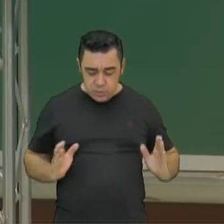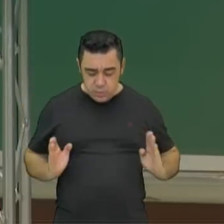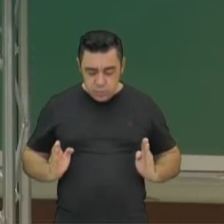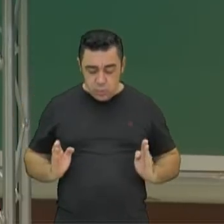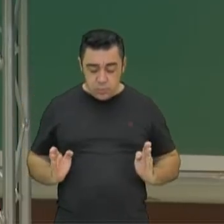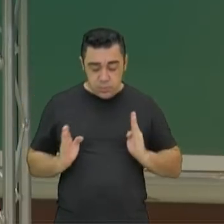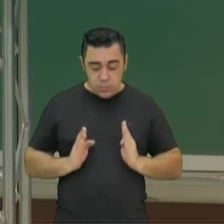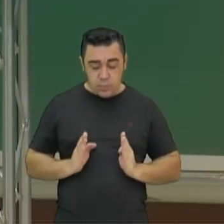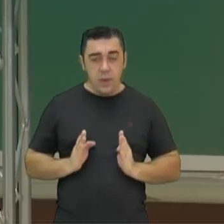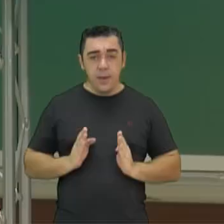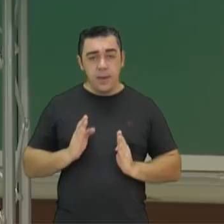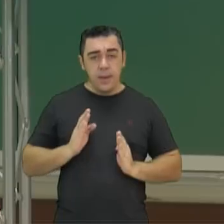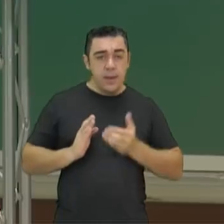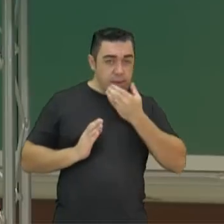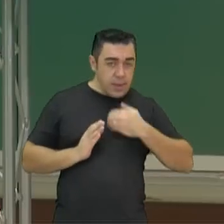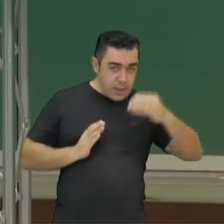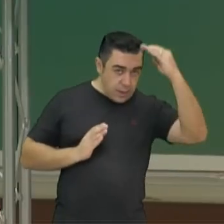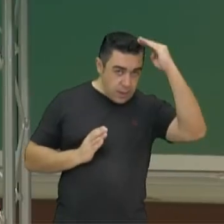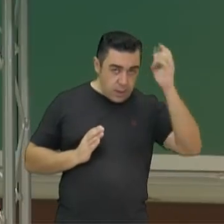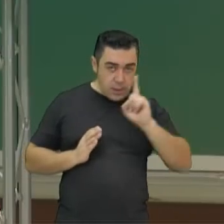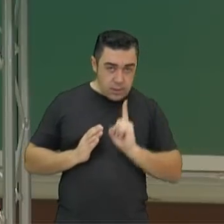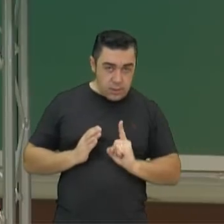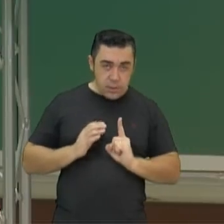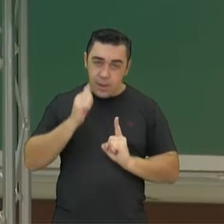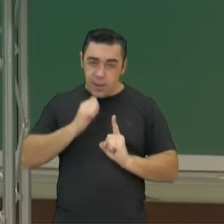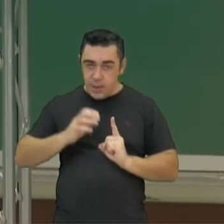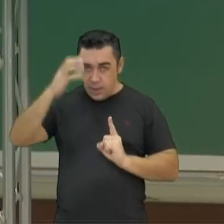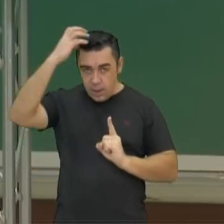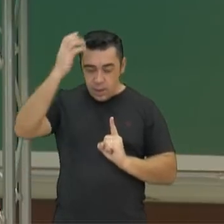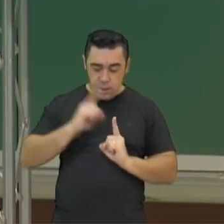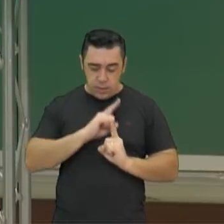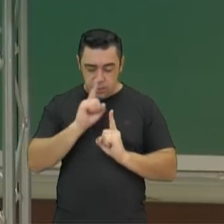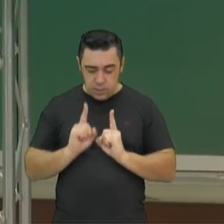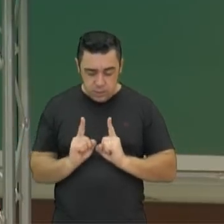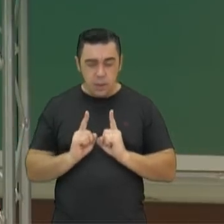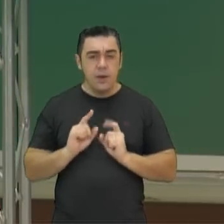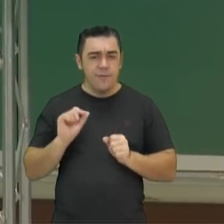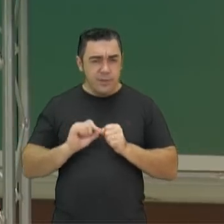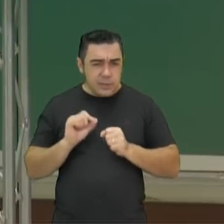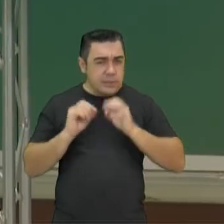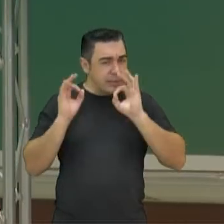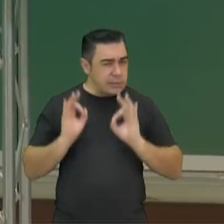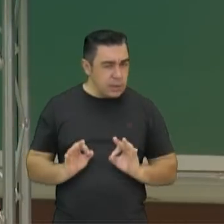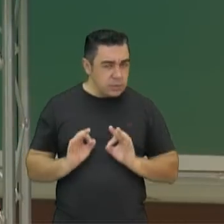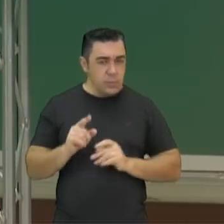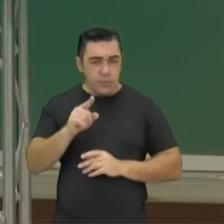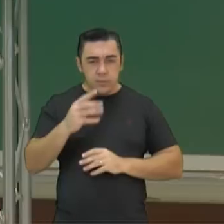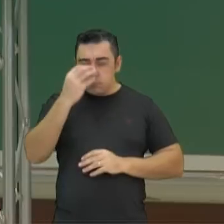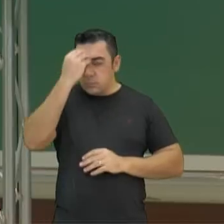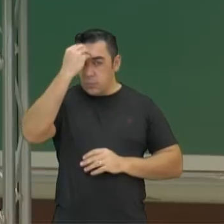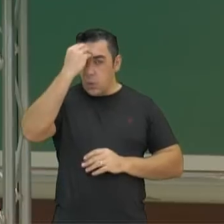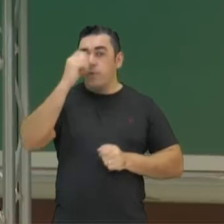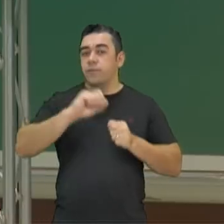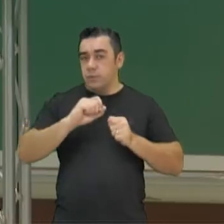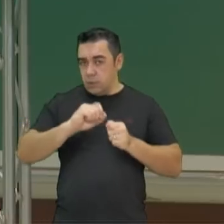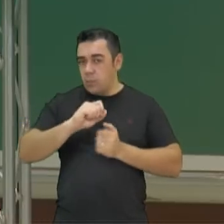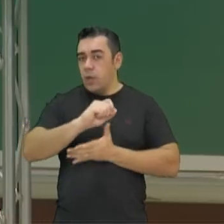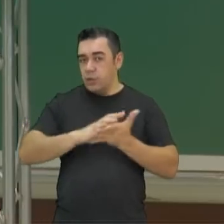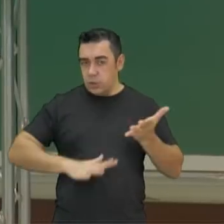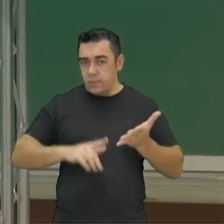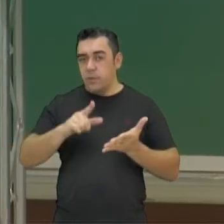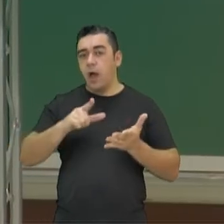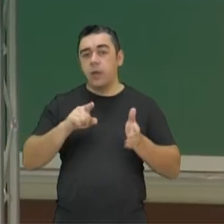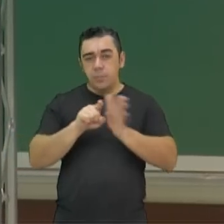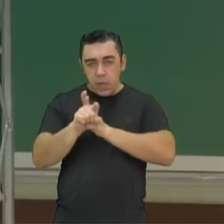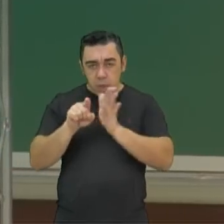vissem passo após passo a posição das pecinhas para ficar gravado na cabeça de vocês. Fizemos até atividade ali, uns quiz